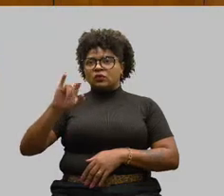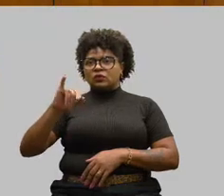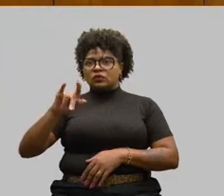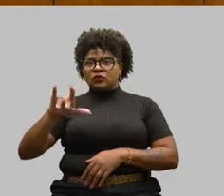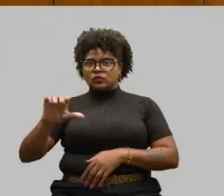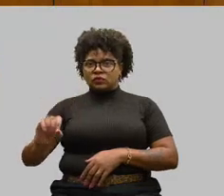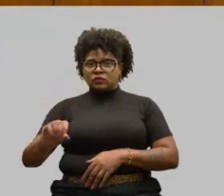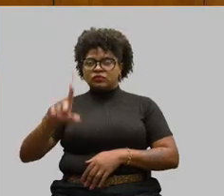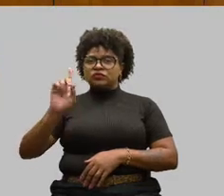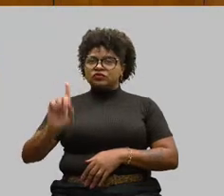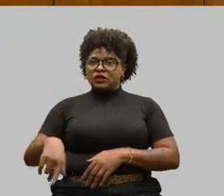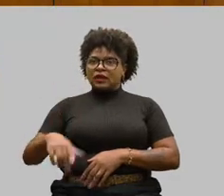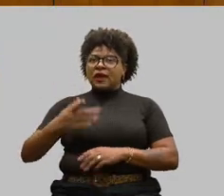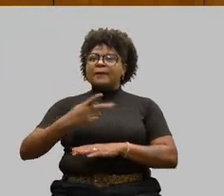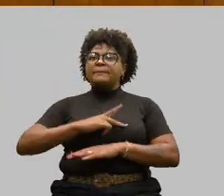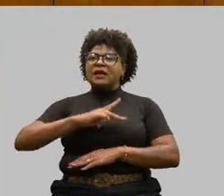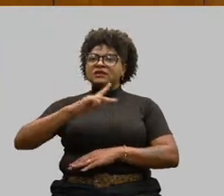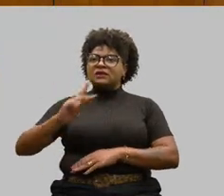Instituto